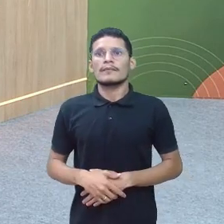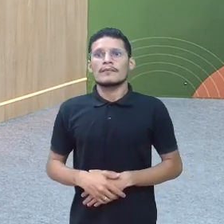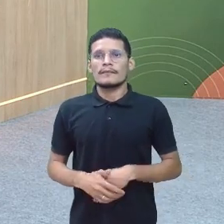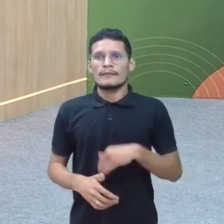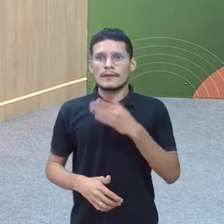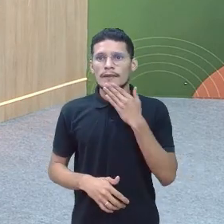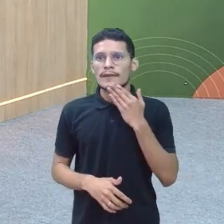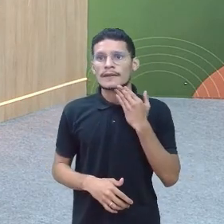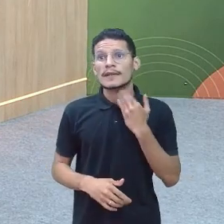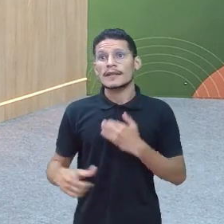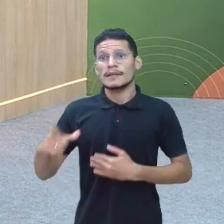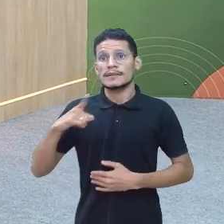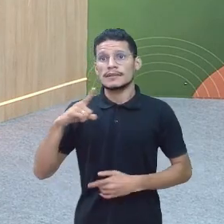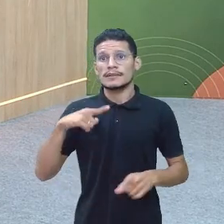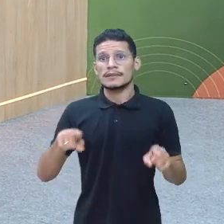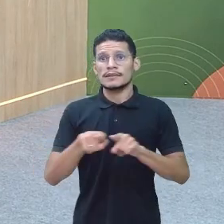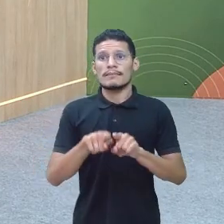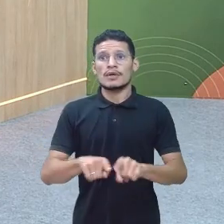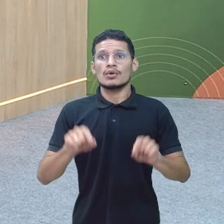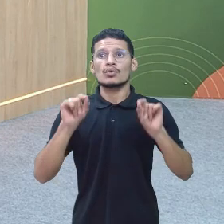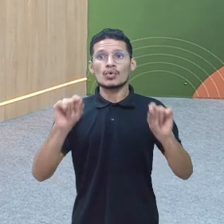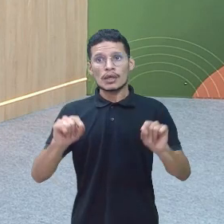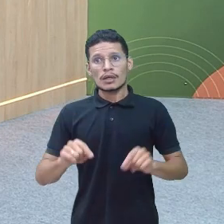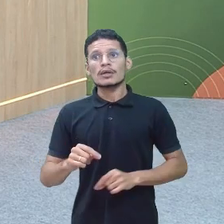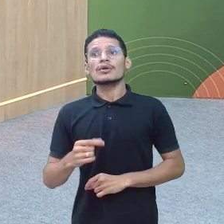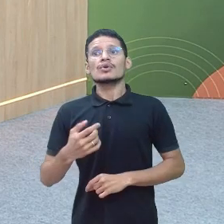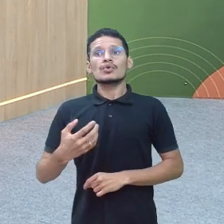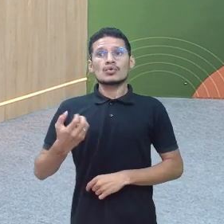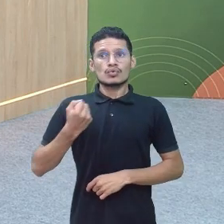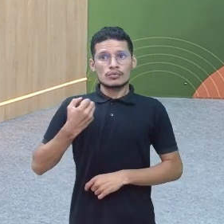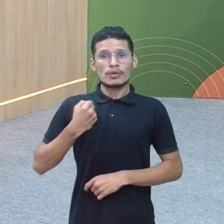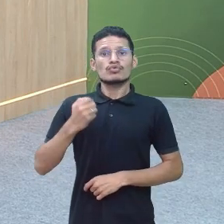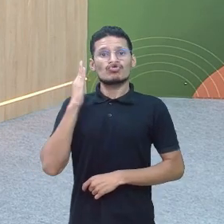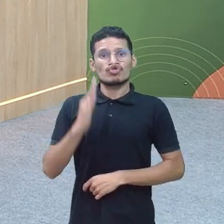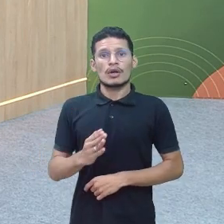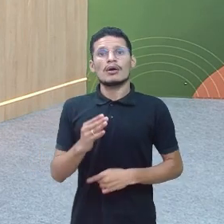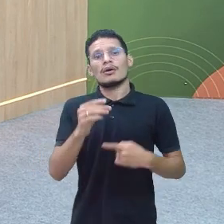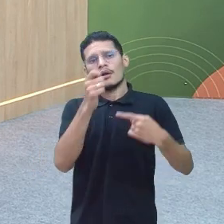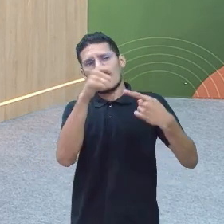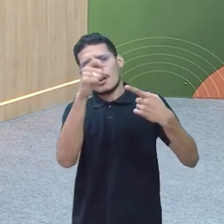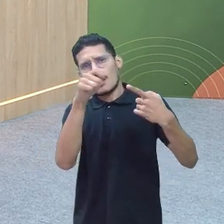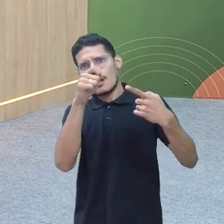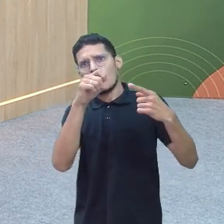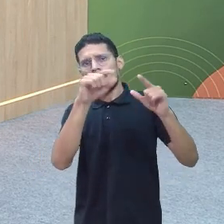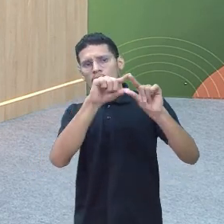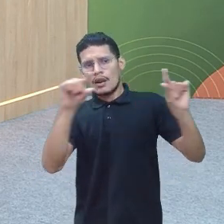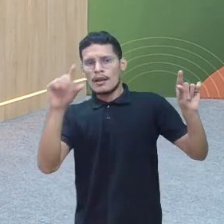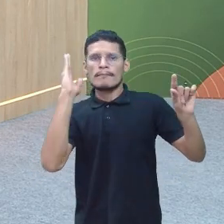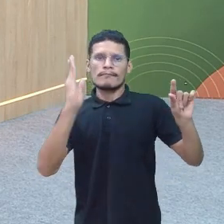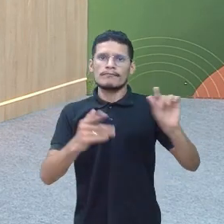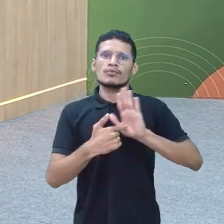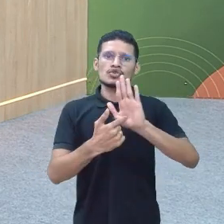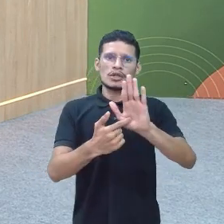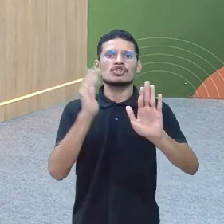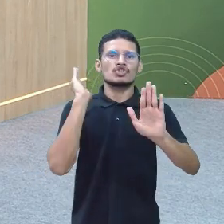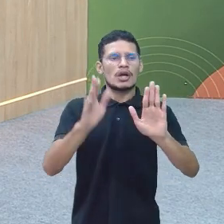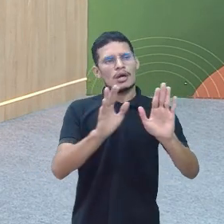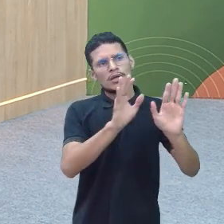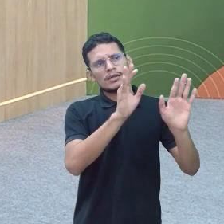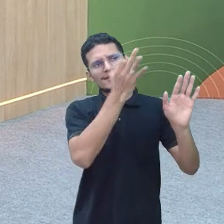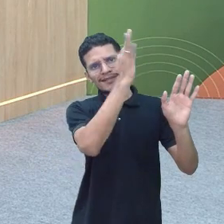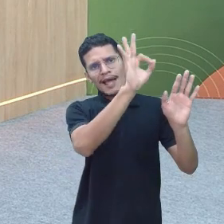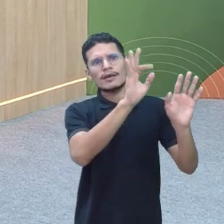Aqui também a gente vai observar que os números já foram escritos, né? Eu já coloquei o problema para vocês em ordem crescente